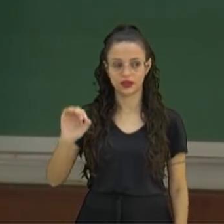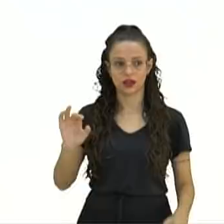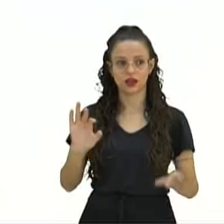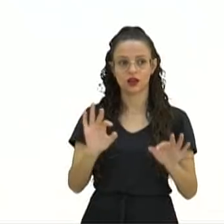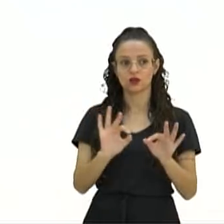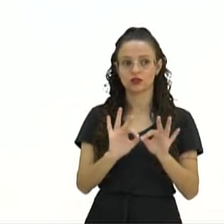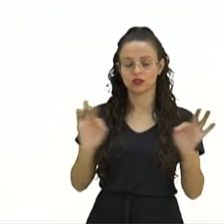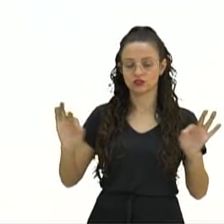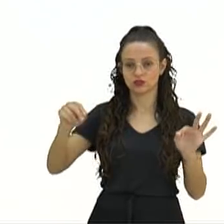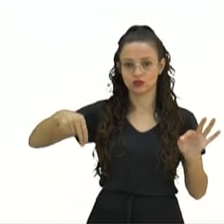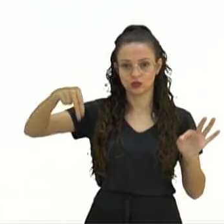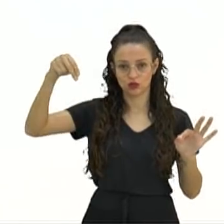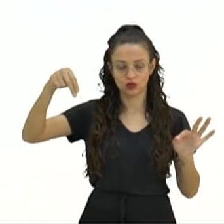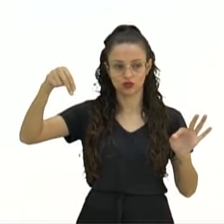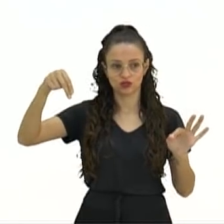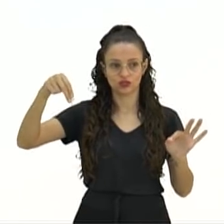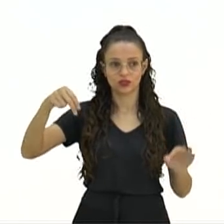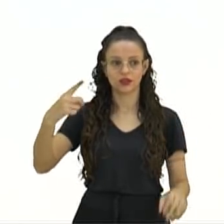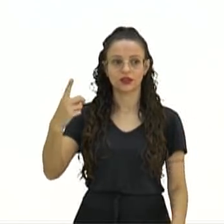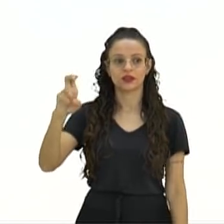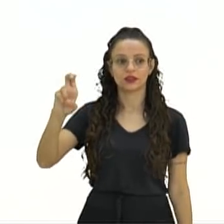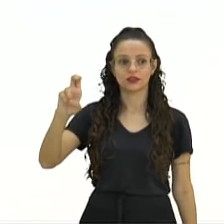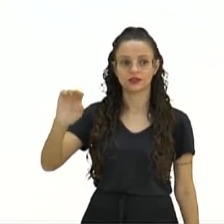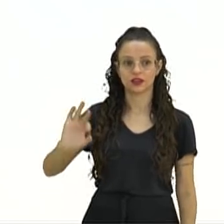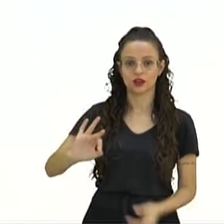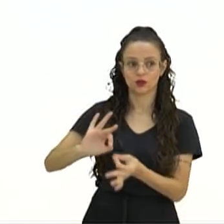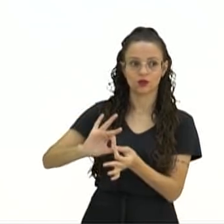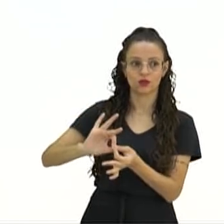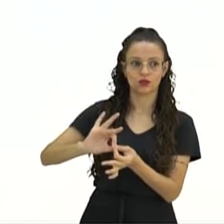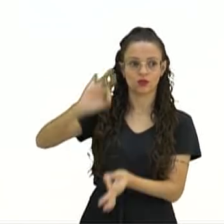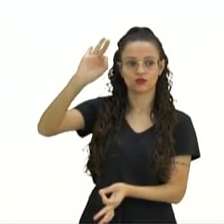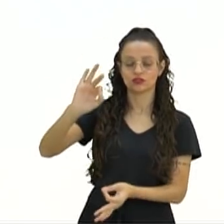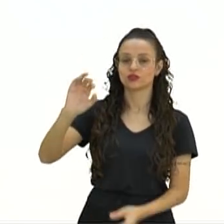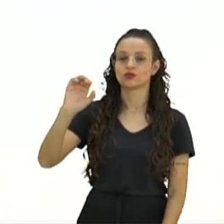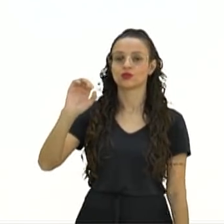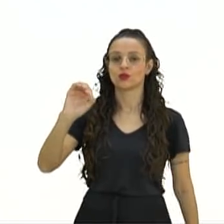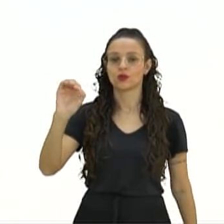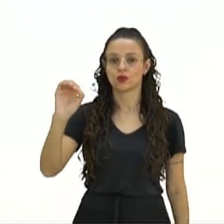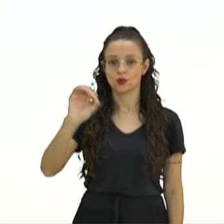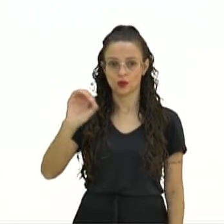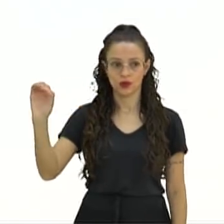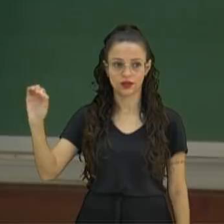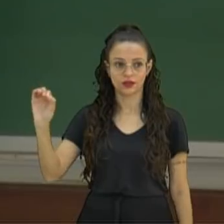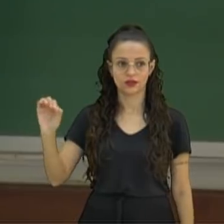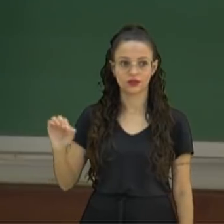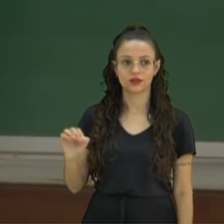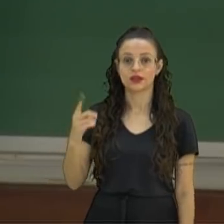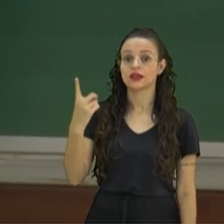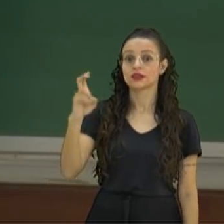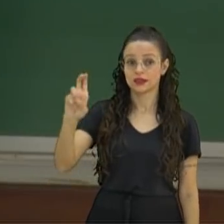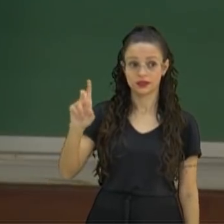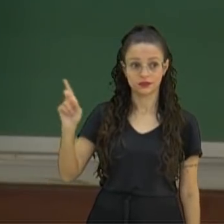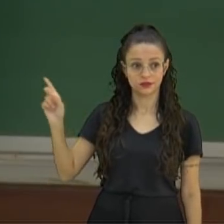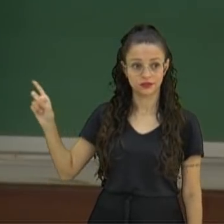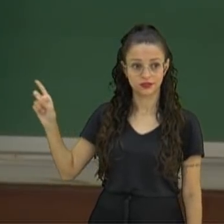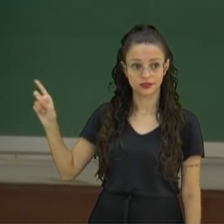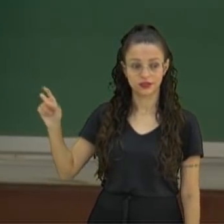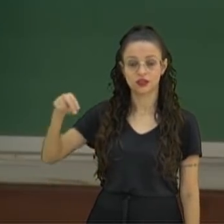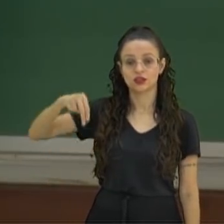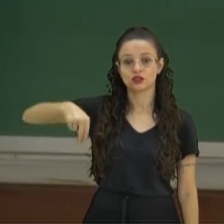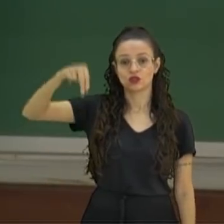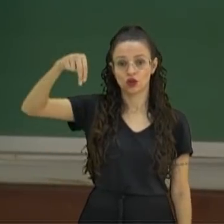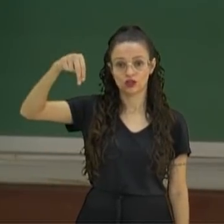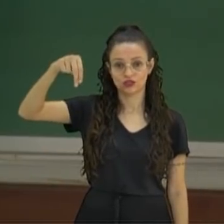norte, 15 graus de longitude oeste. Então, tá ali o ponto B, ó, 15 graus ao norte